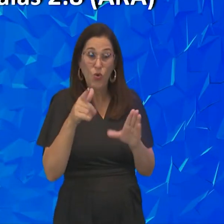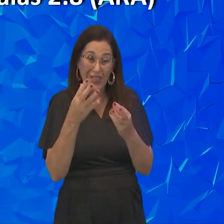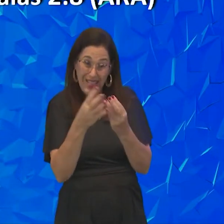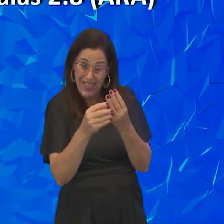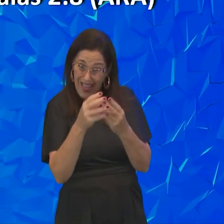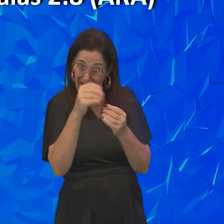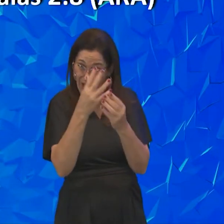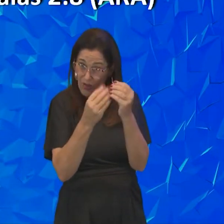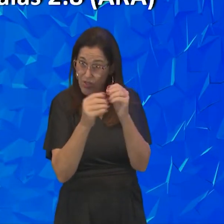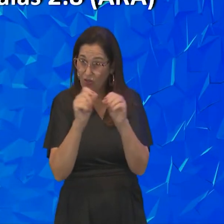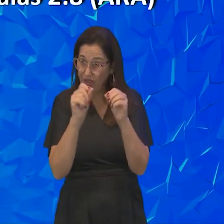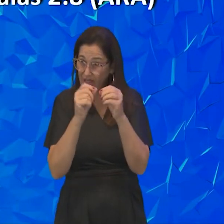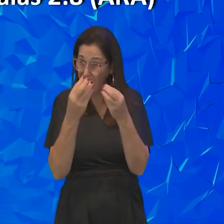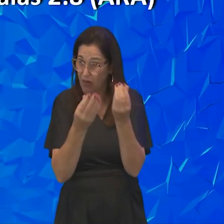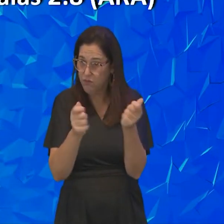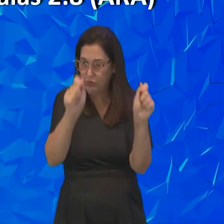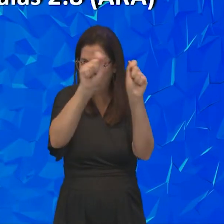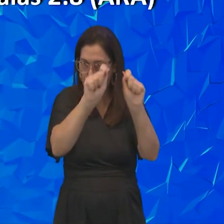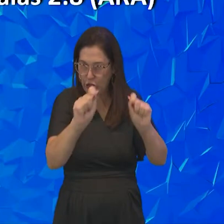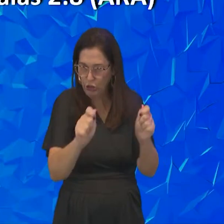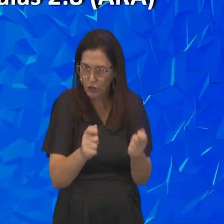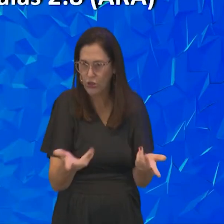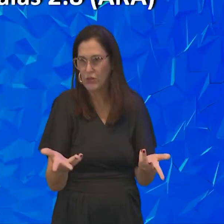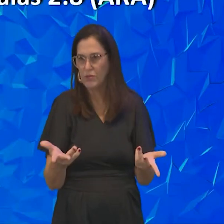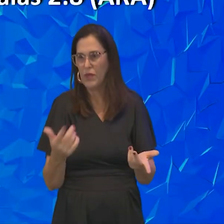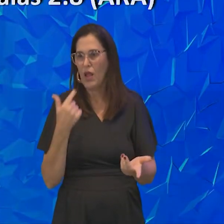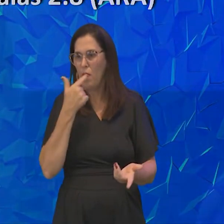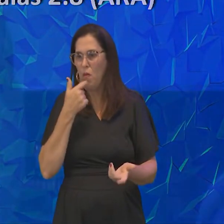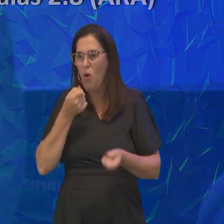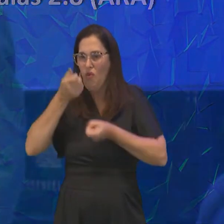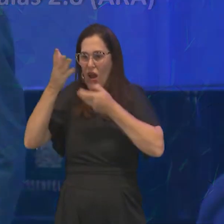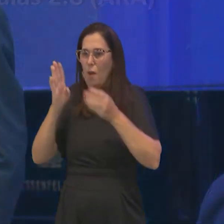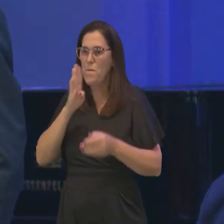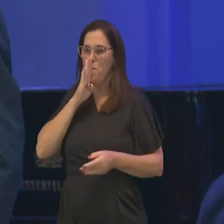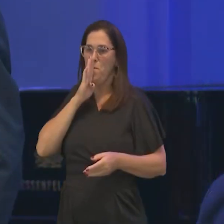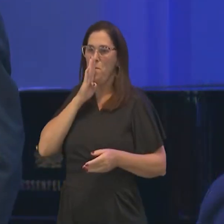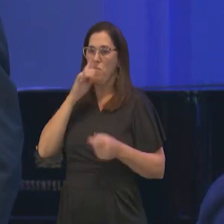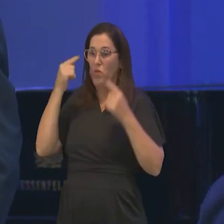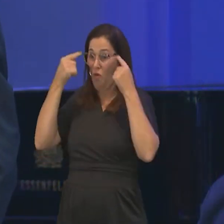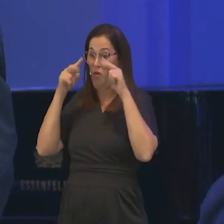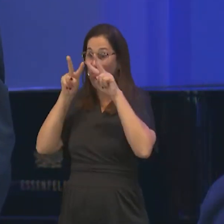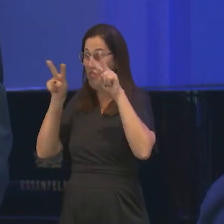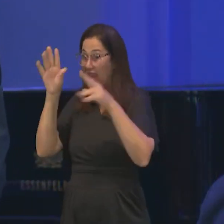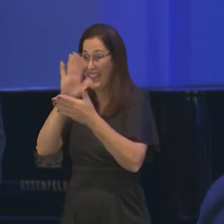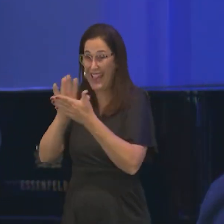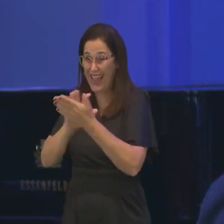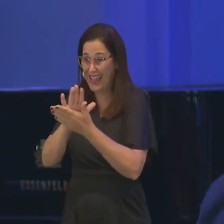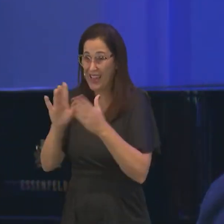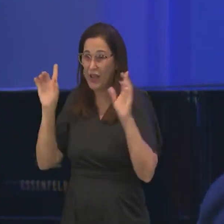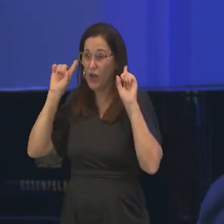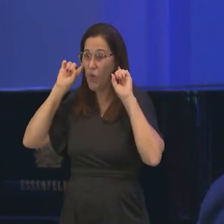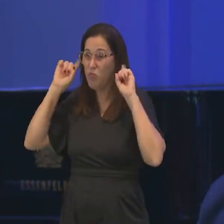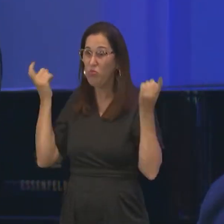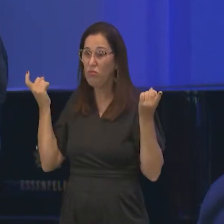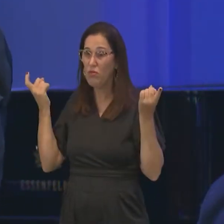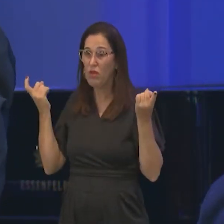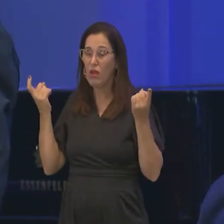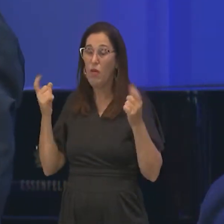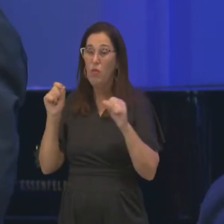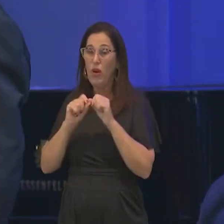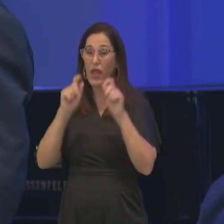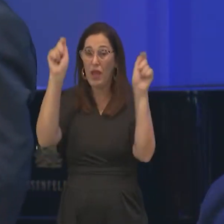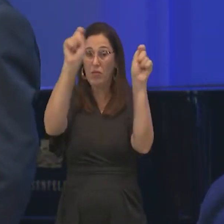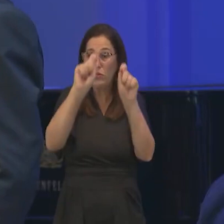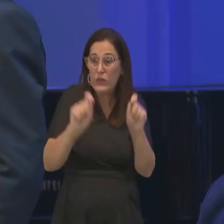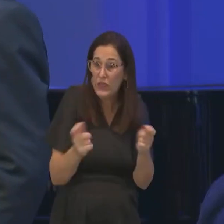dedos fizeram, ídolos que têm boca, mas não falam, olhos, mas não veem, ouvidos, mas não ouvem. É novidade para nós, queridos,